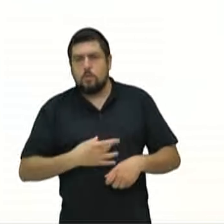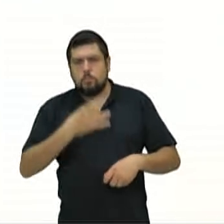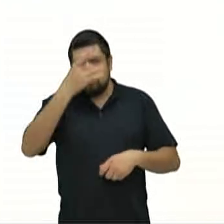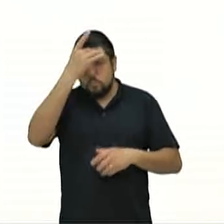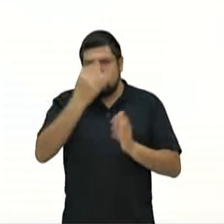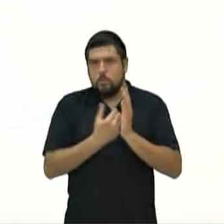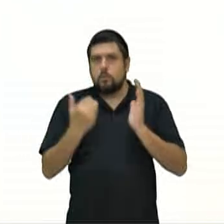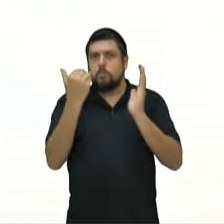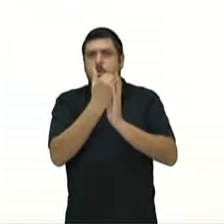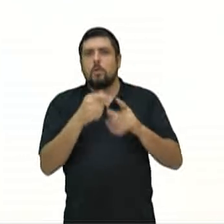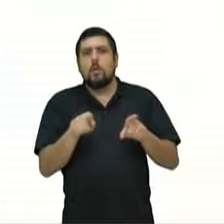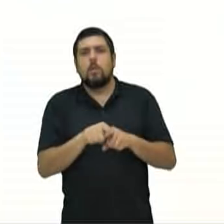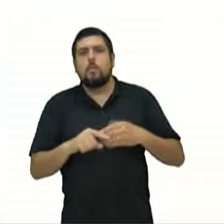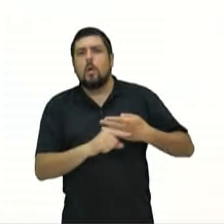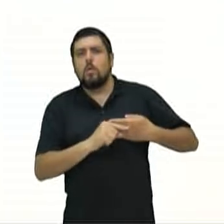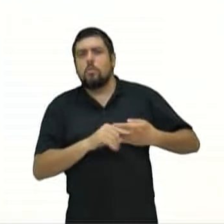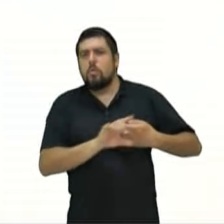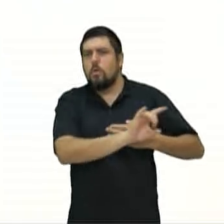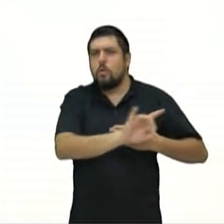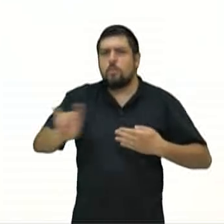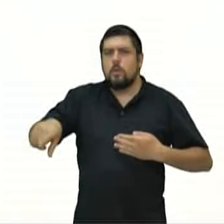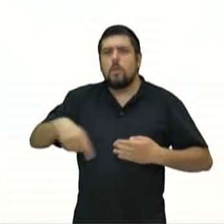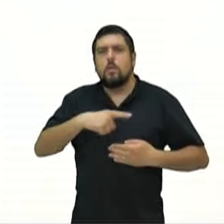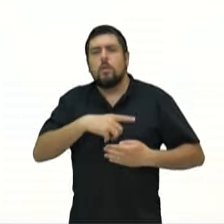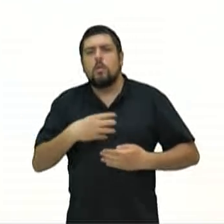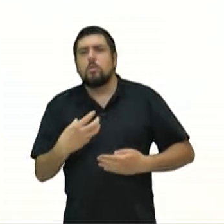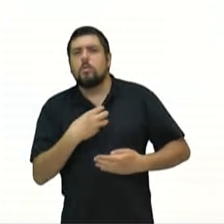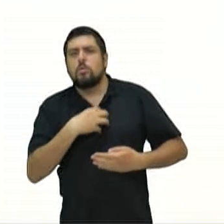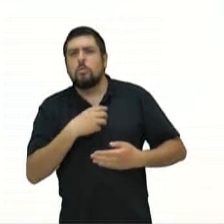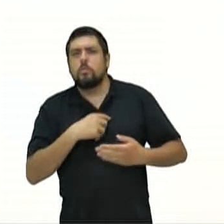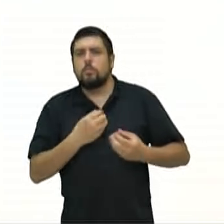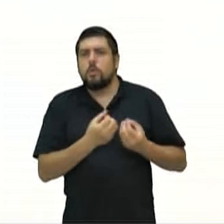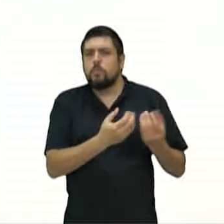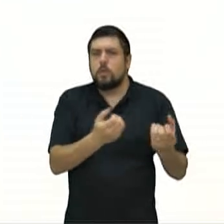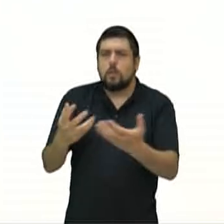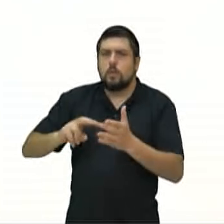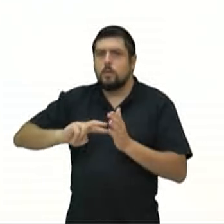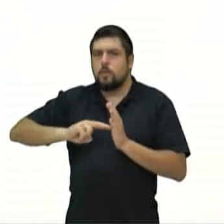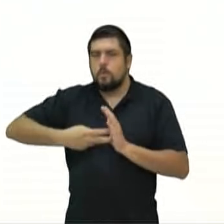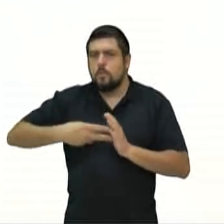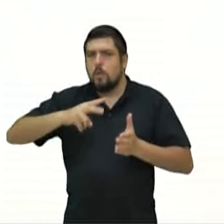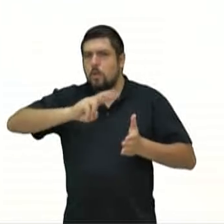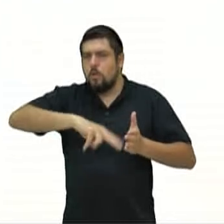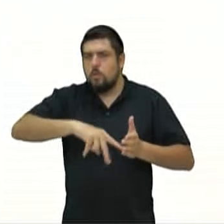e que cada autor tem sua maneira de perceber e atribuir significado ao que lê, isso pode